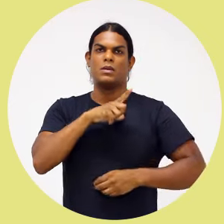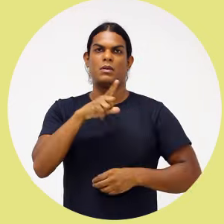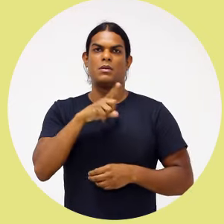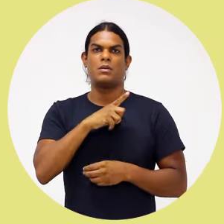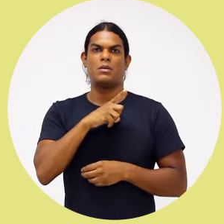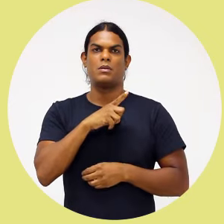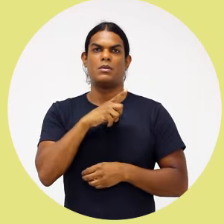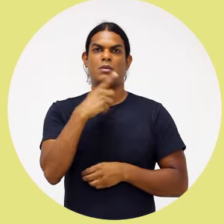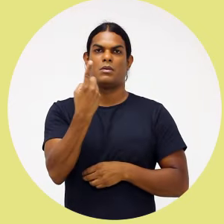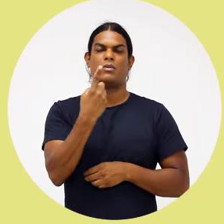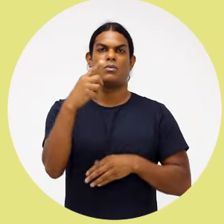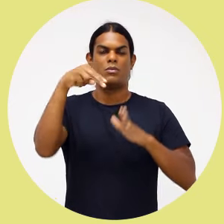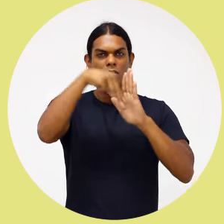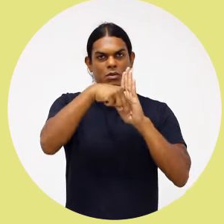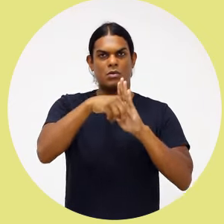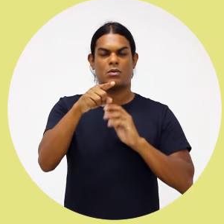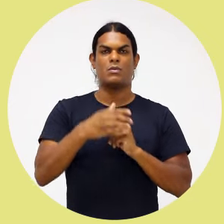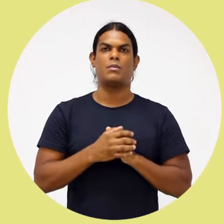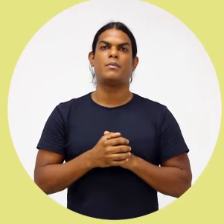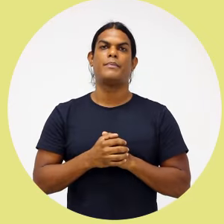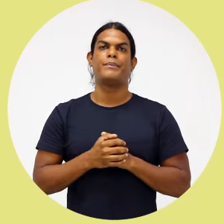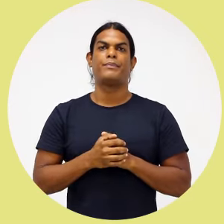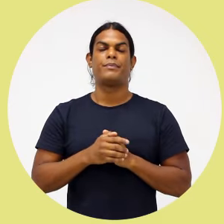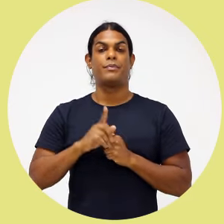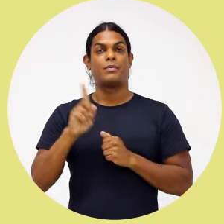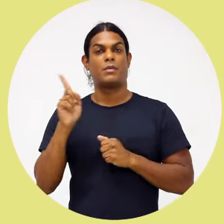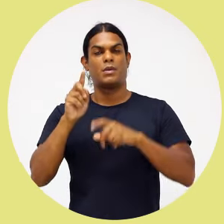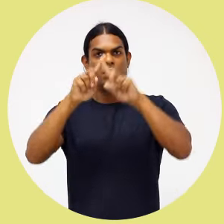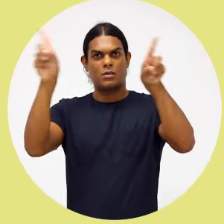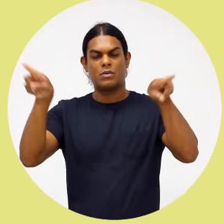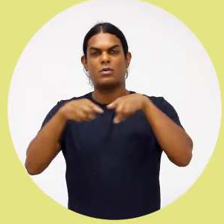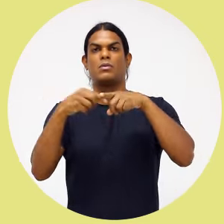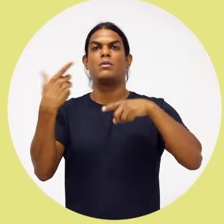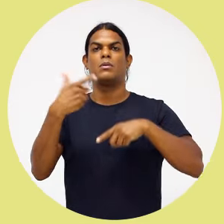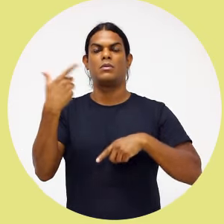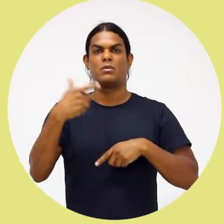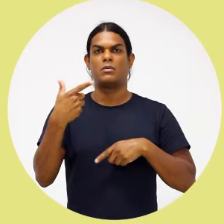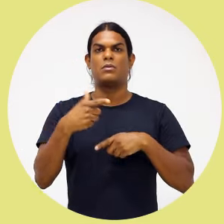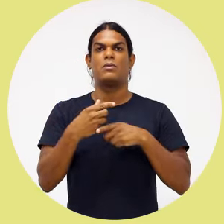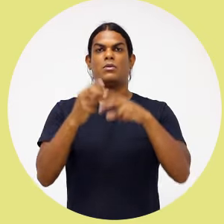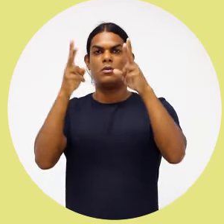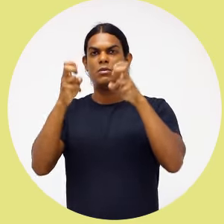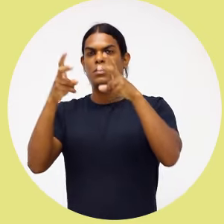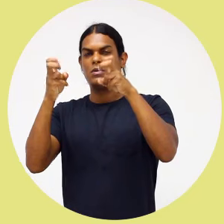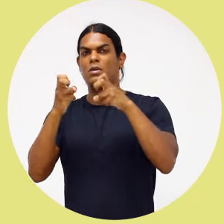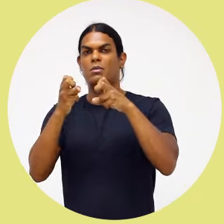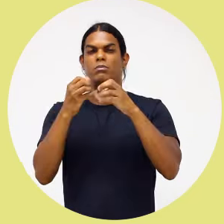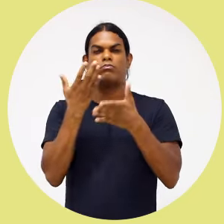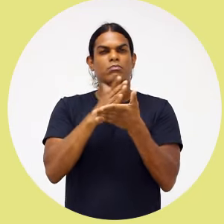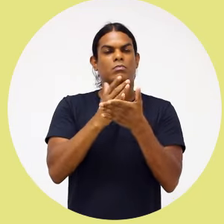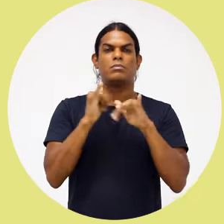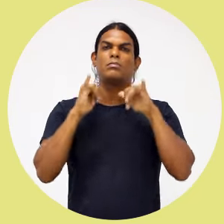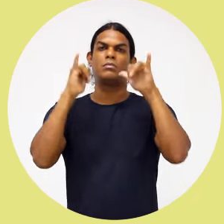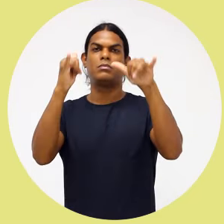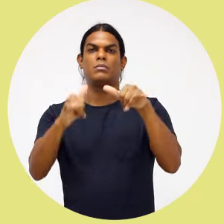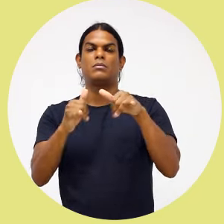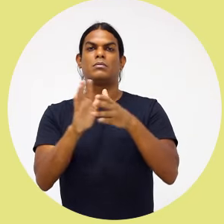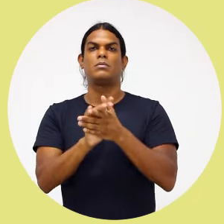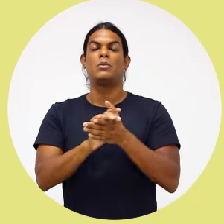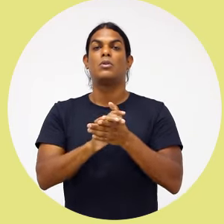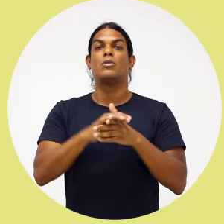constituir um SESMIT. Ainda nesse quadro 2, a gente vê algumas observações. Essa questão do